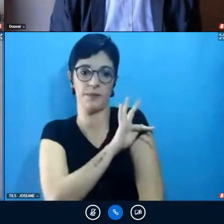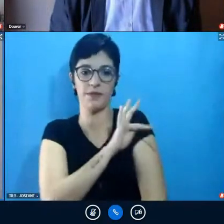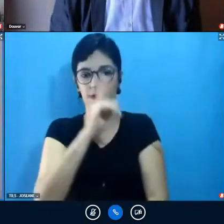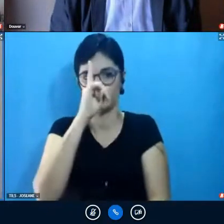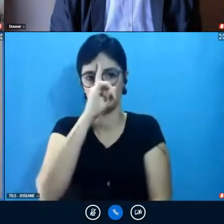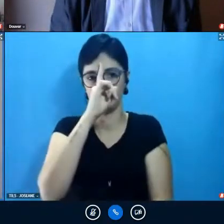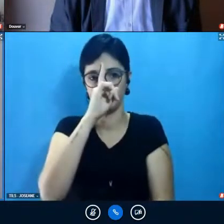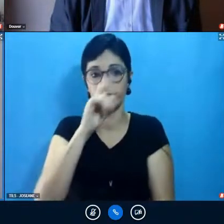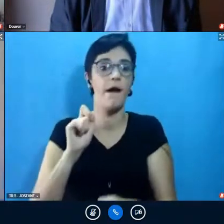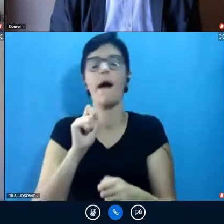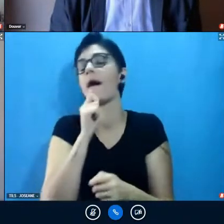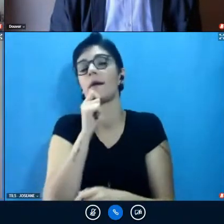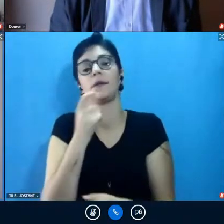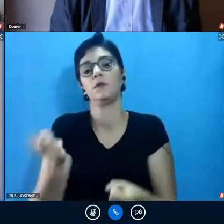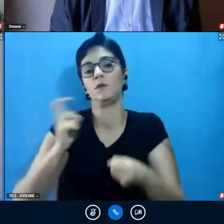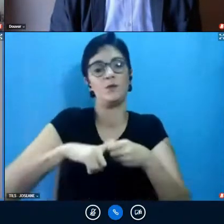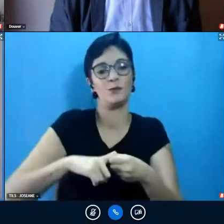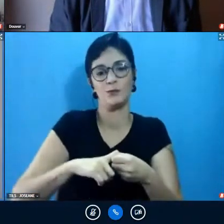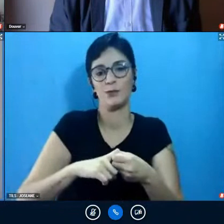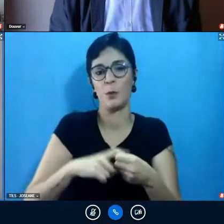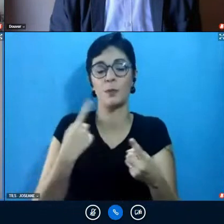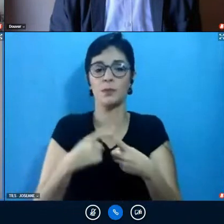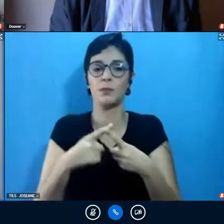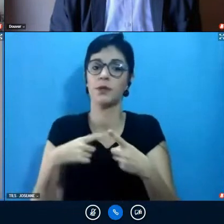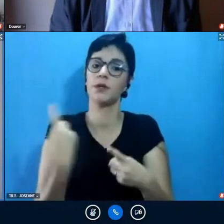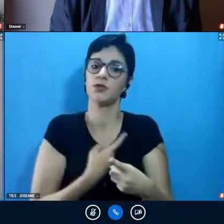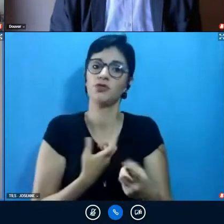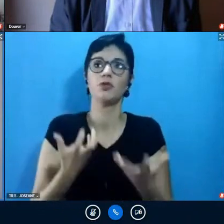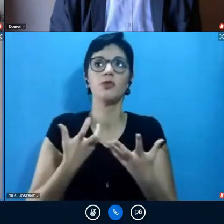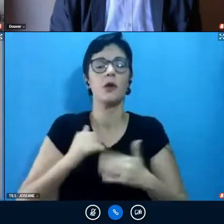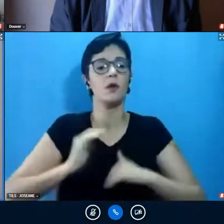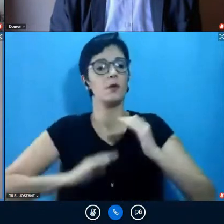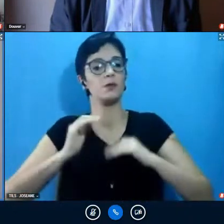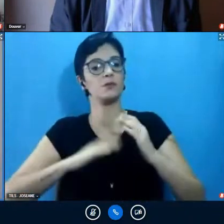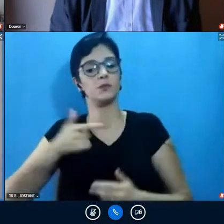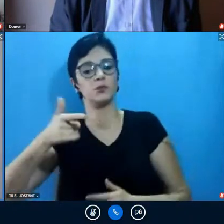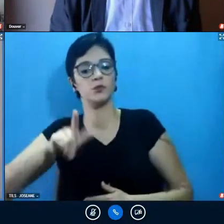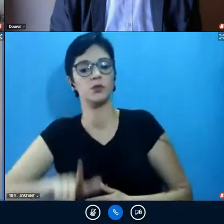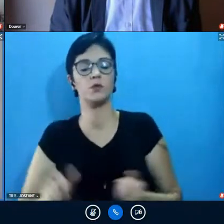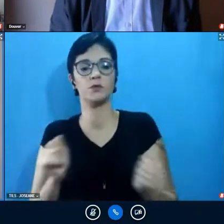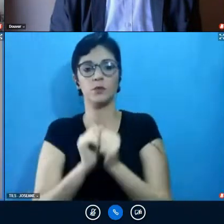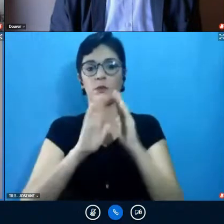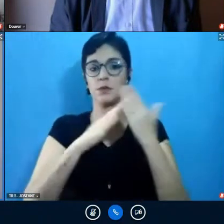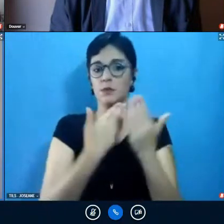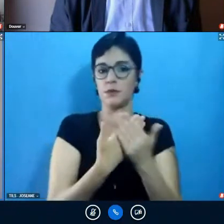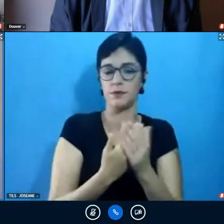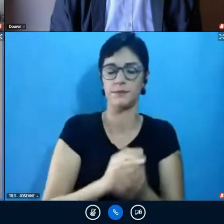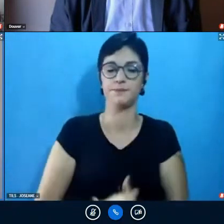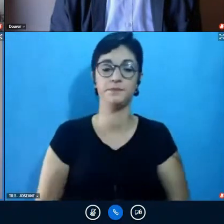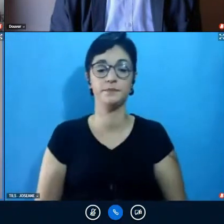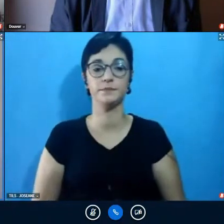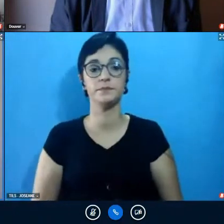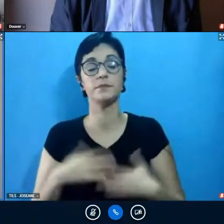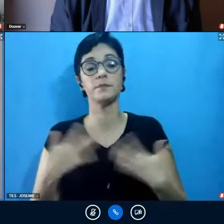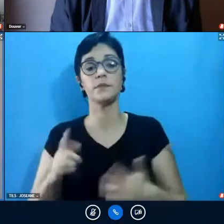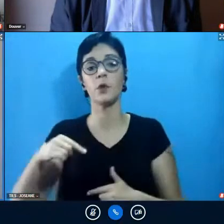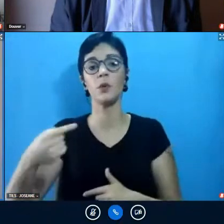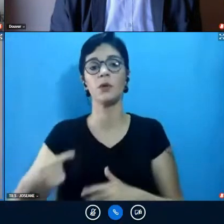com as escolas. A pergunta da professora, a terceira pergunta, né, sobre o que a gente recebeu